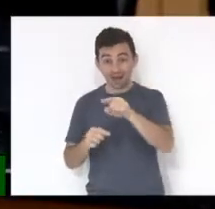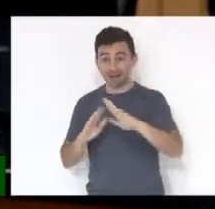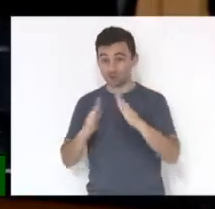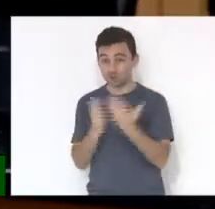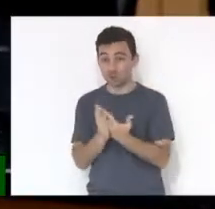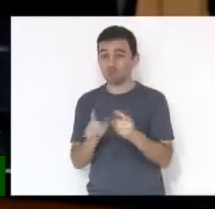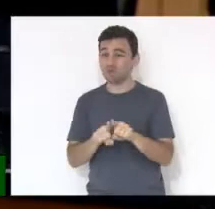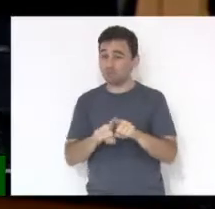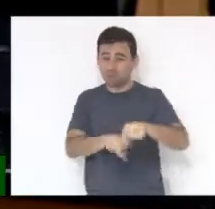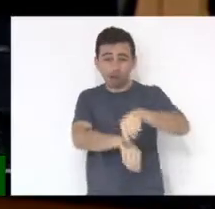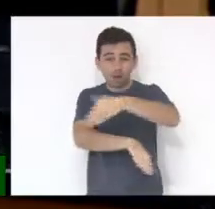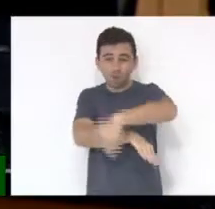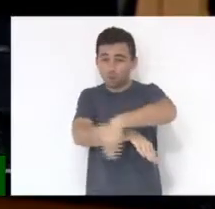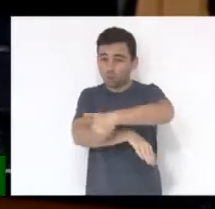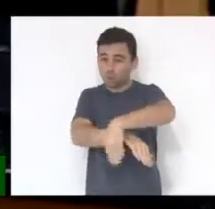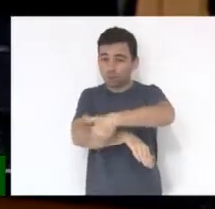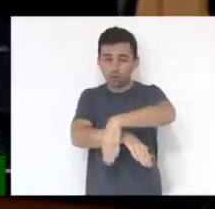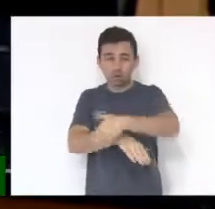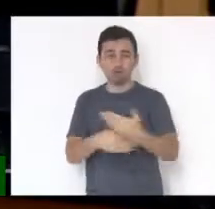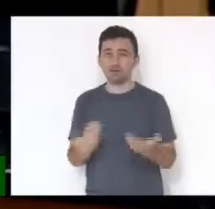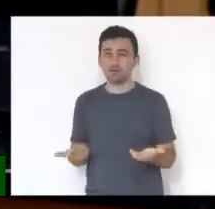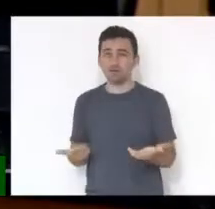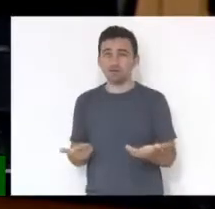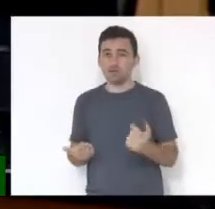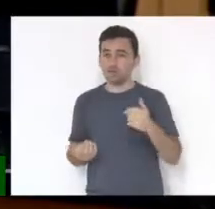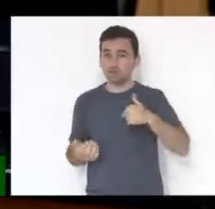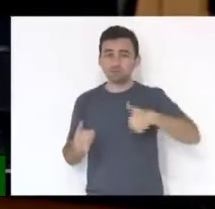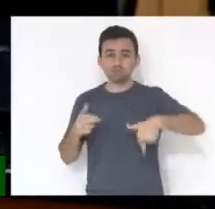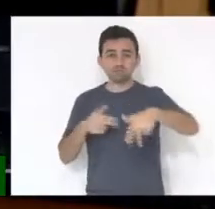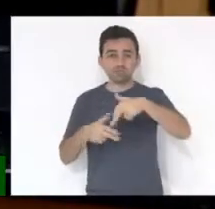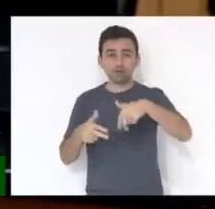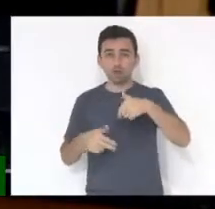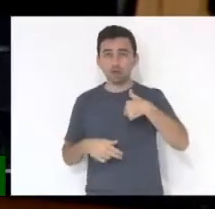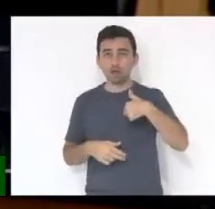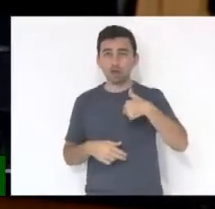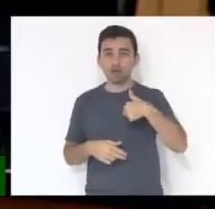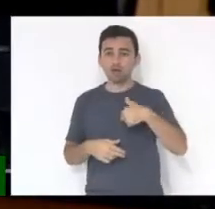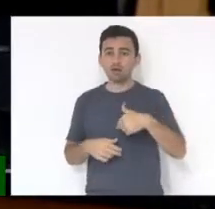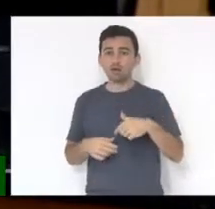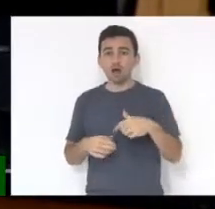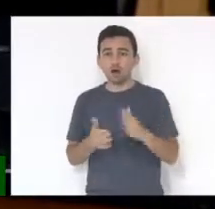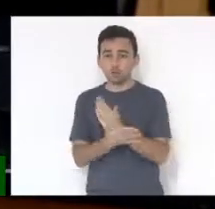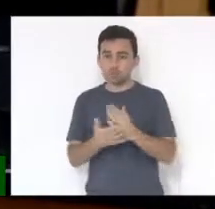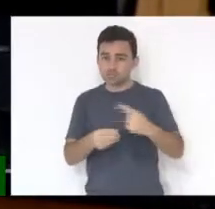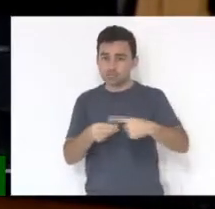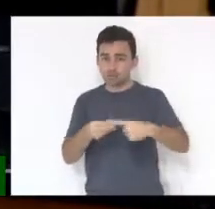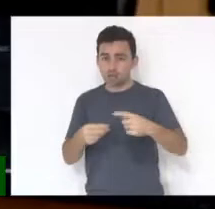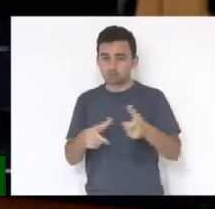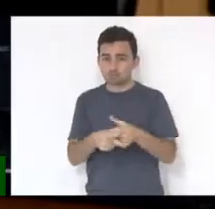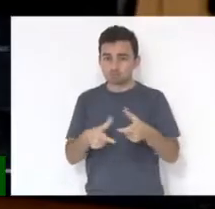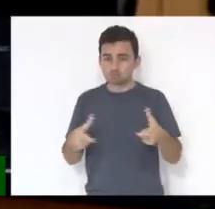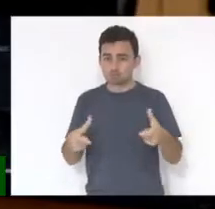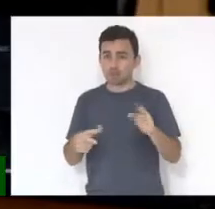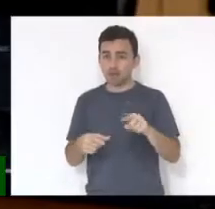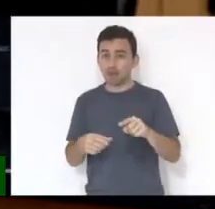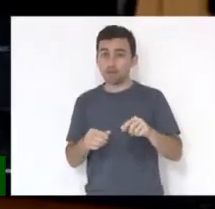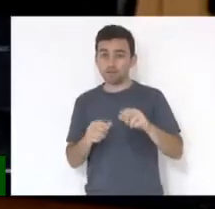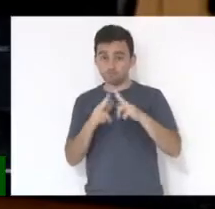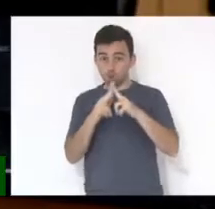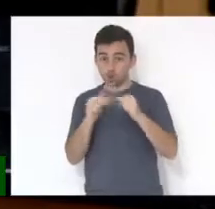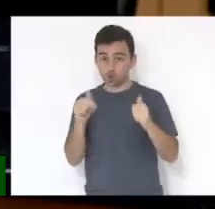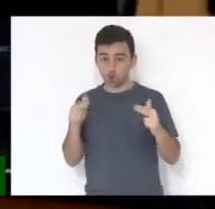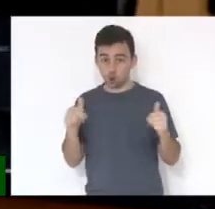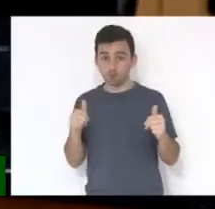nas ruas também. Andando por alguns municípios de médio e de grande porte, aqui faço uma referência ao município de Florianópolis,